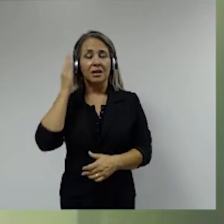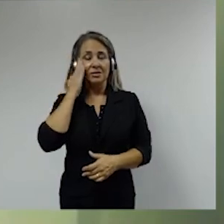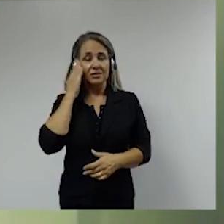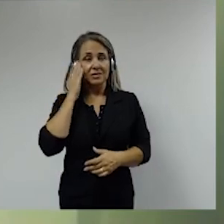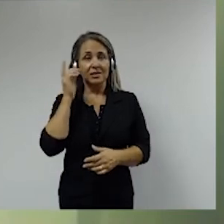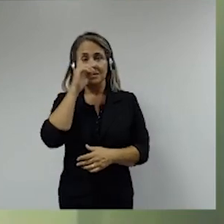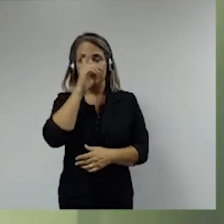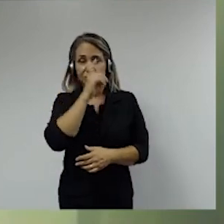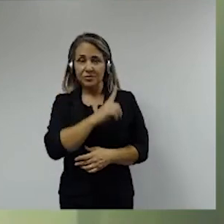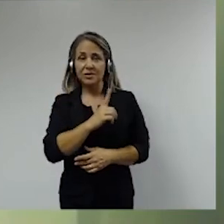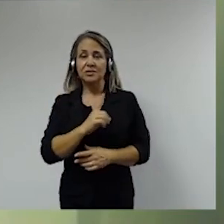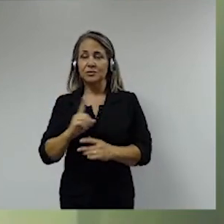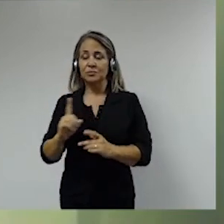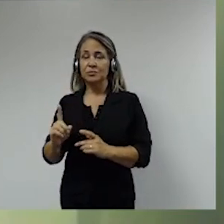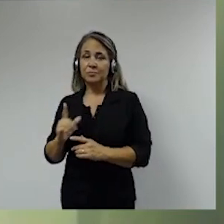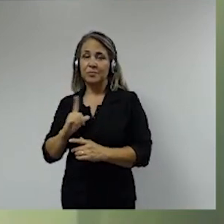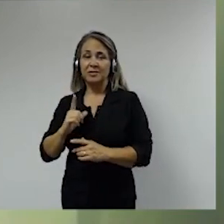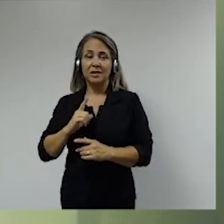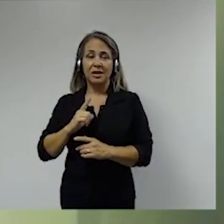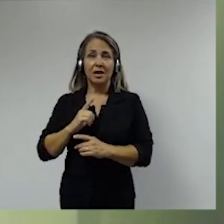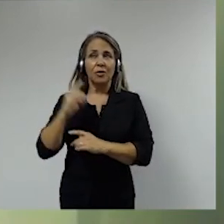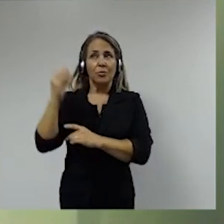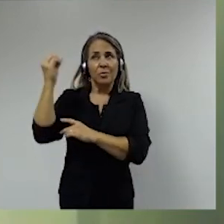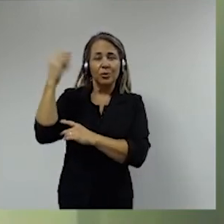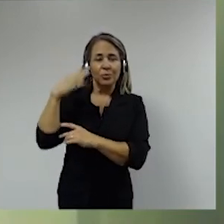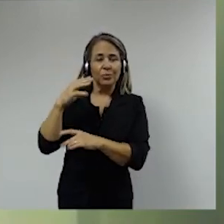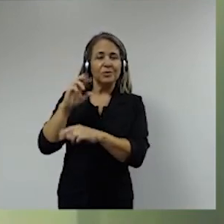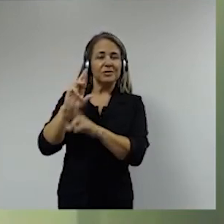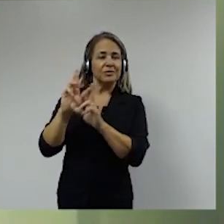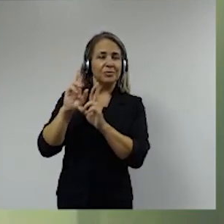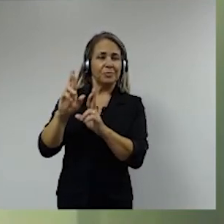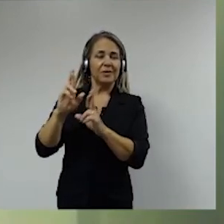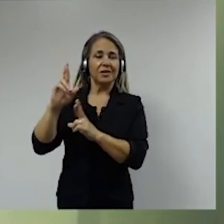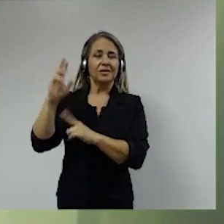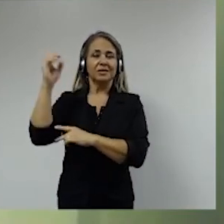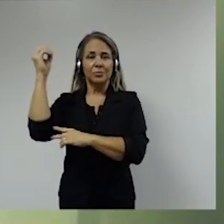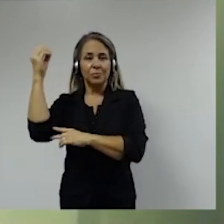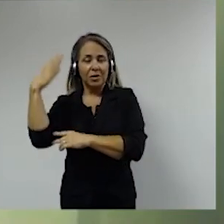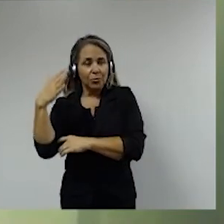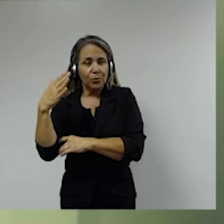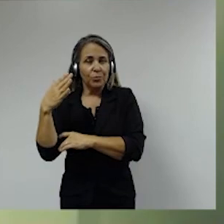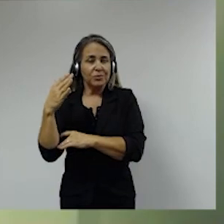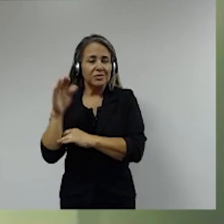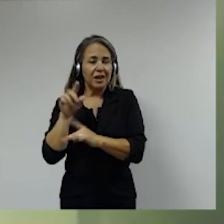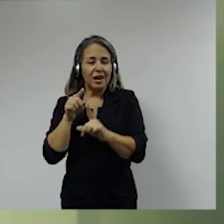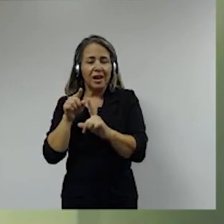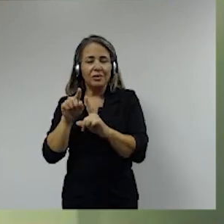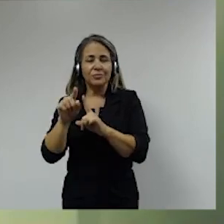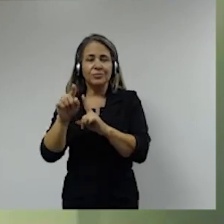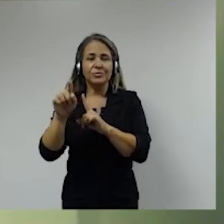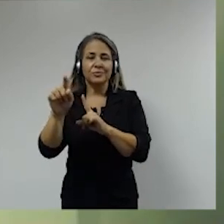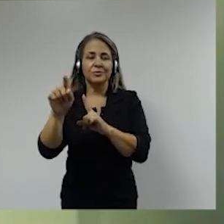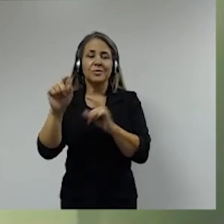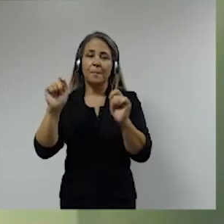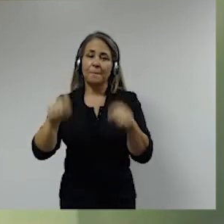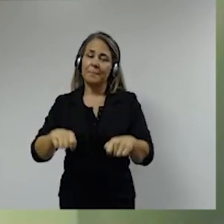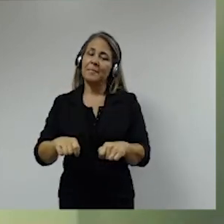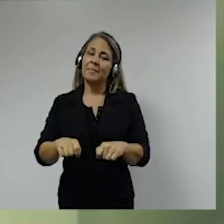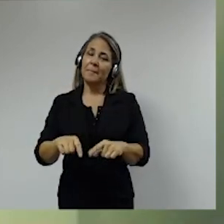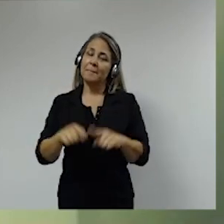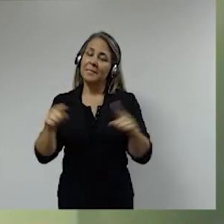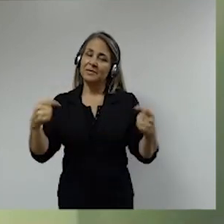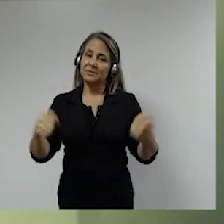vai abordar uma luz aí no final do túnel, no painel dele, mas uma coisa que a gente poderia pensar aqui